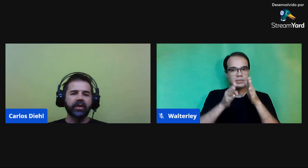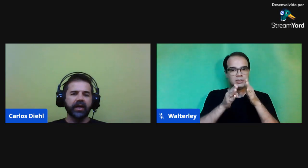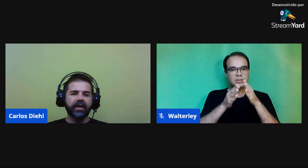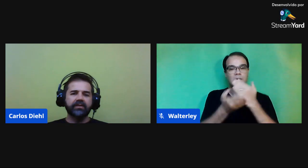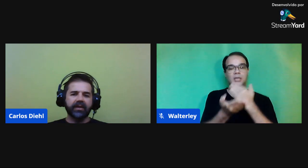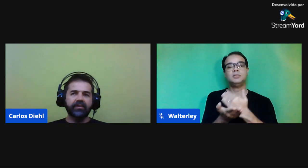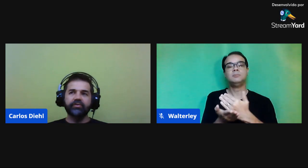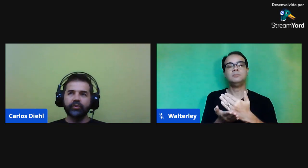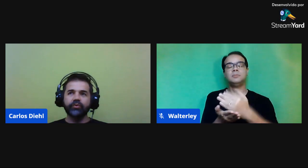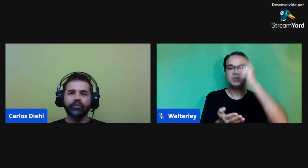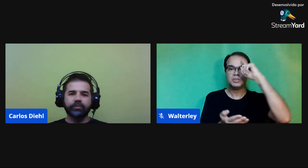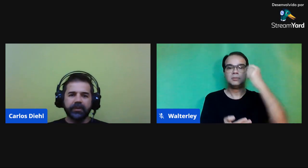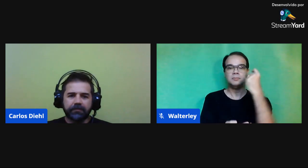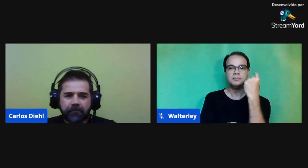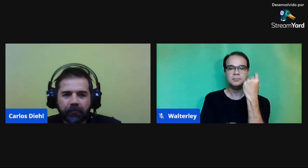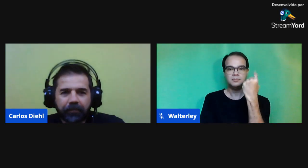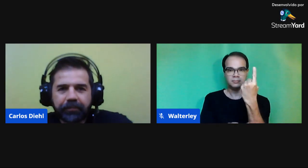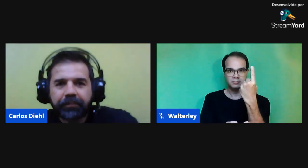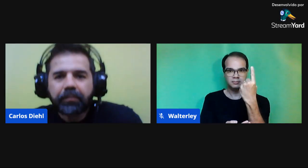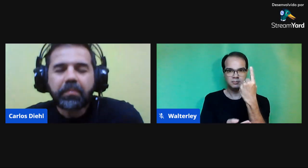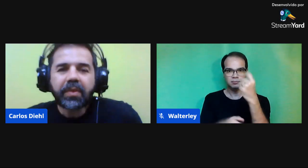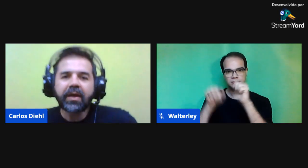disponível através do YouTube.